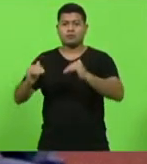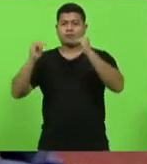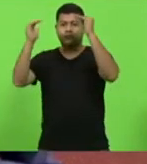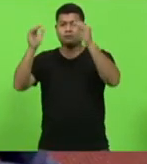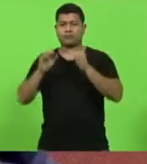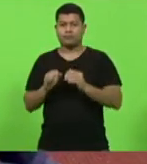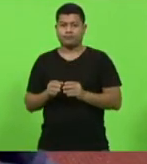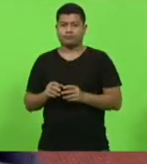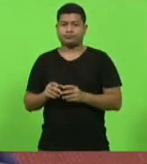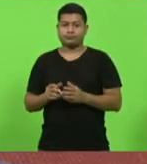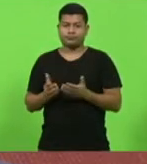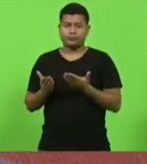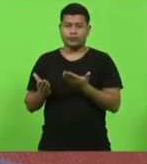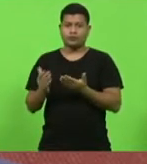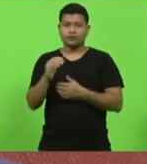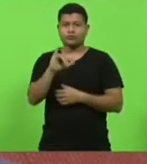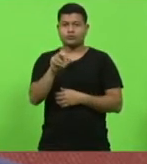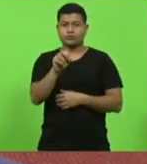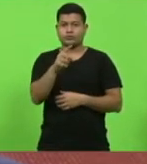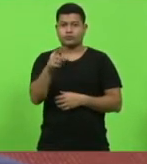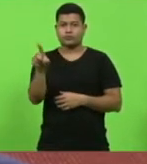João Henrique Blasi